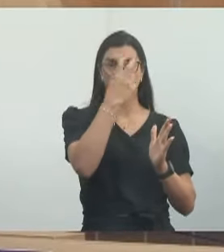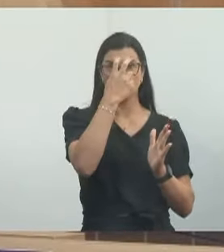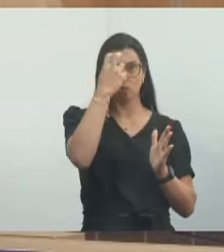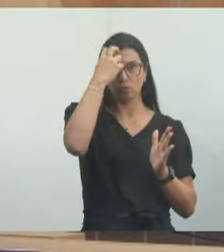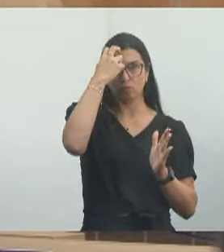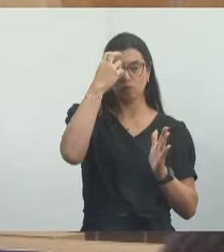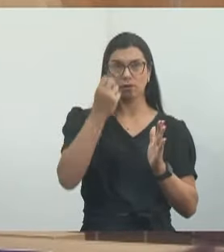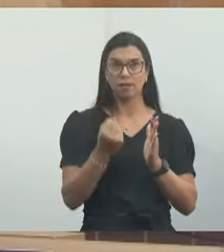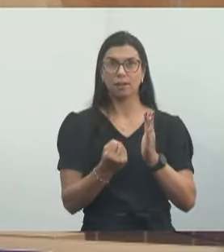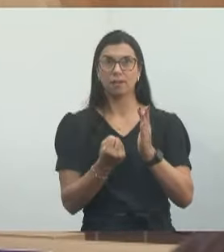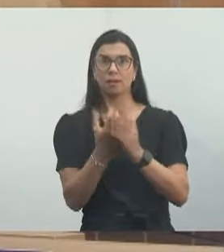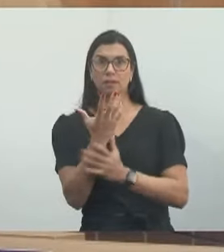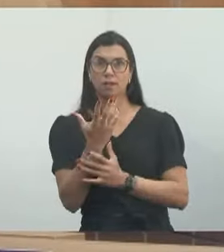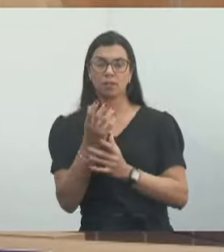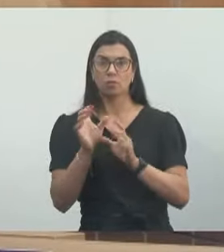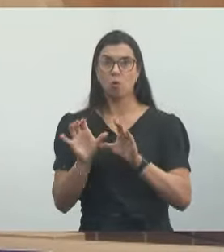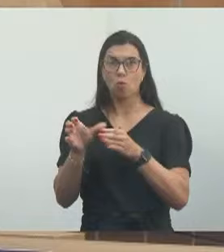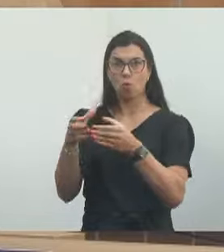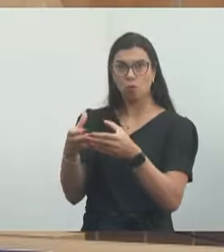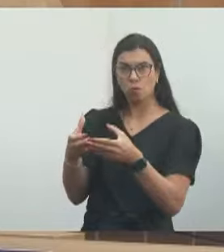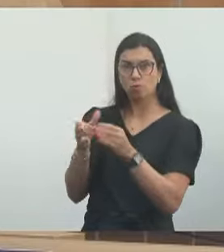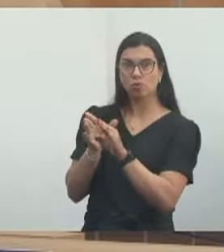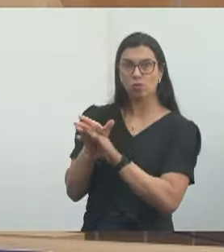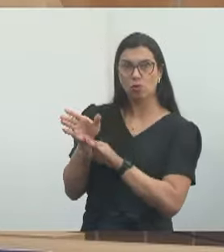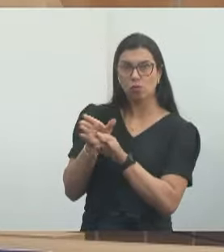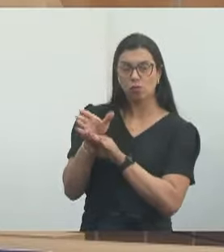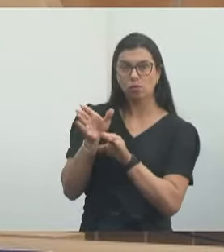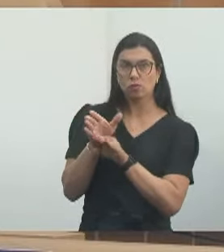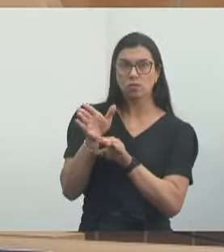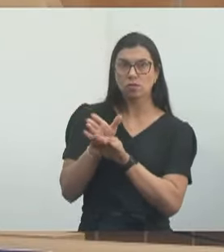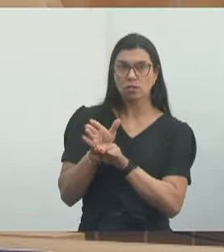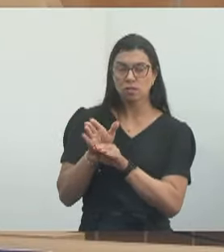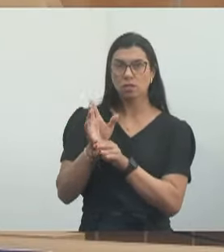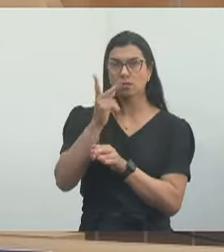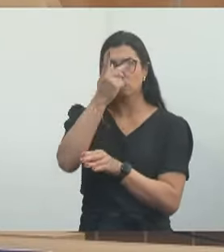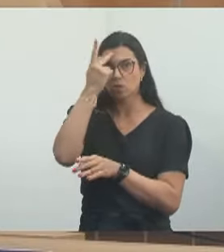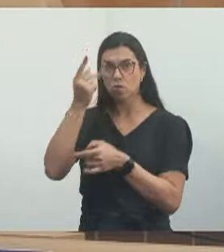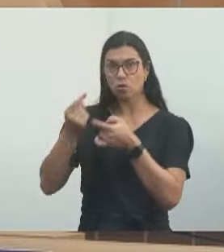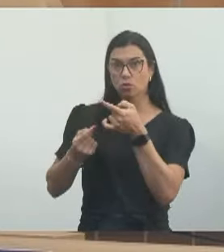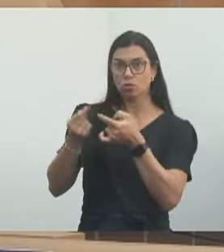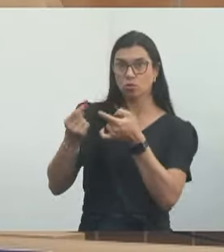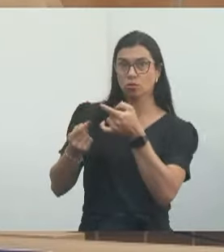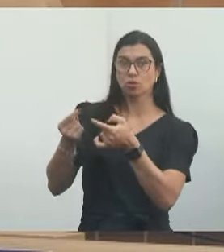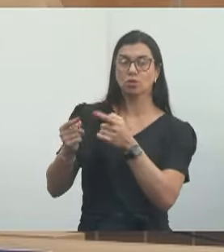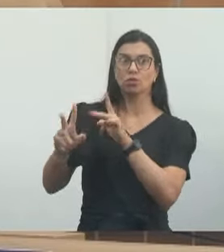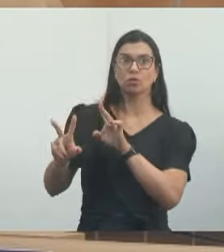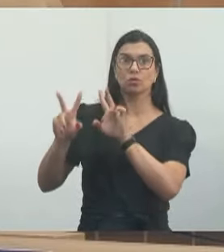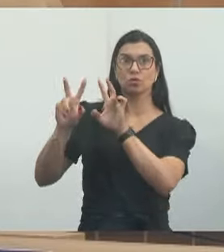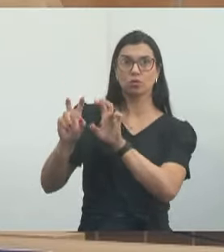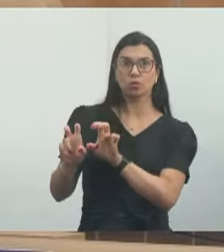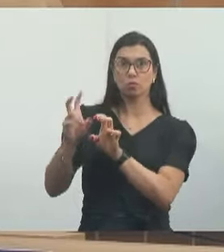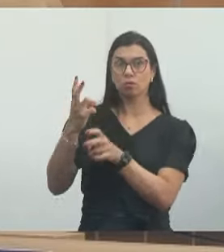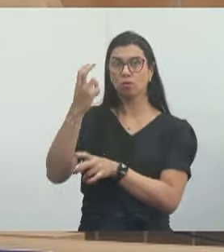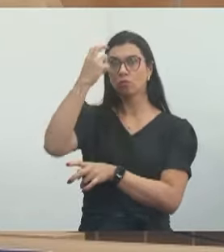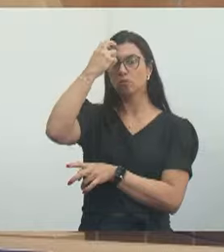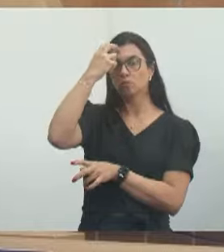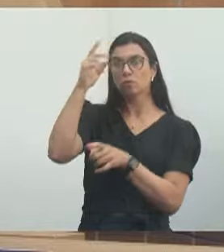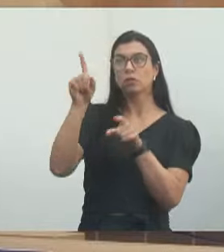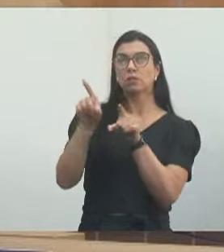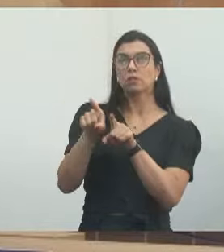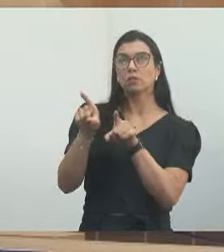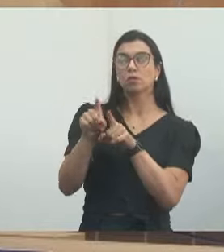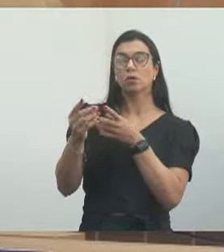criando um conselho para deliberar questões importantes da cultura e um fundo municipal também para ter